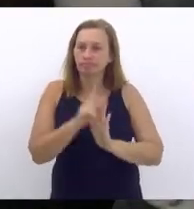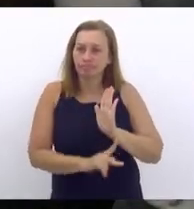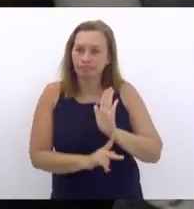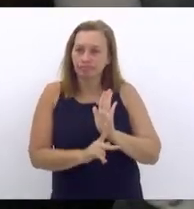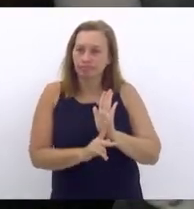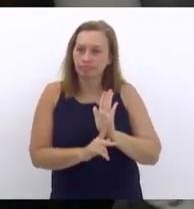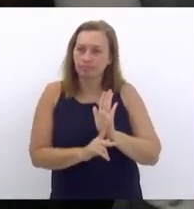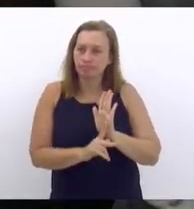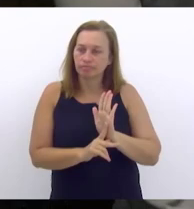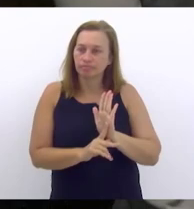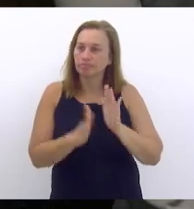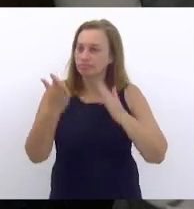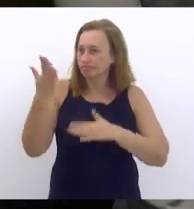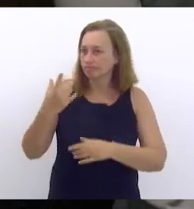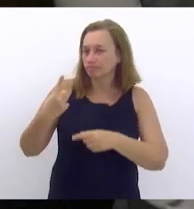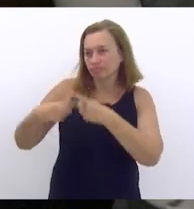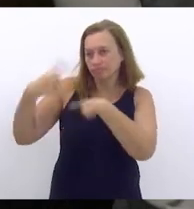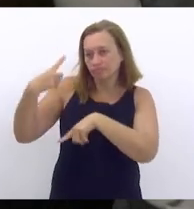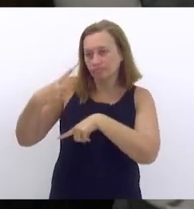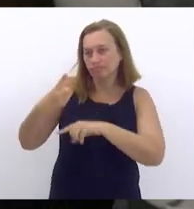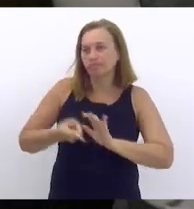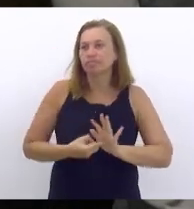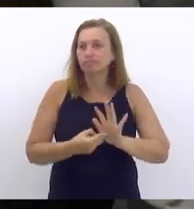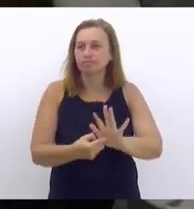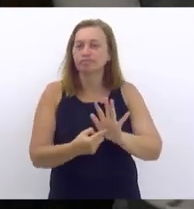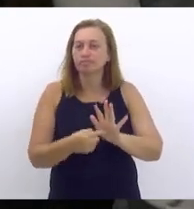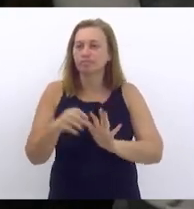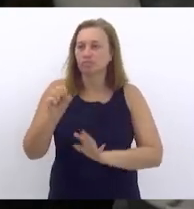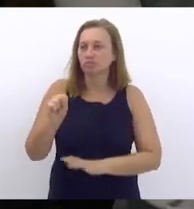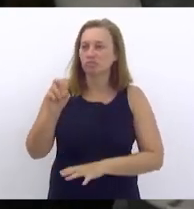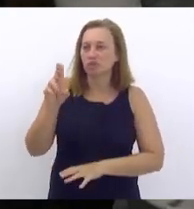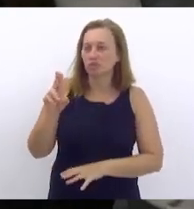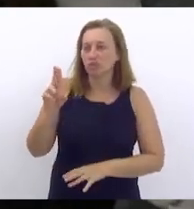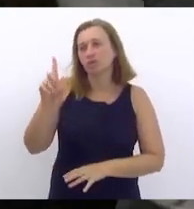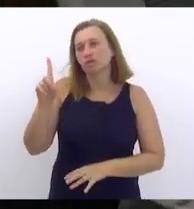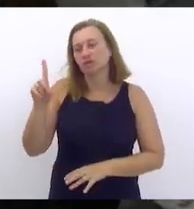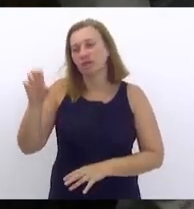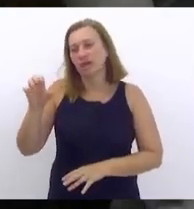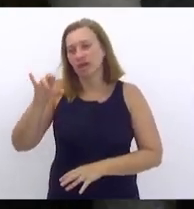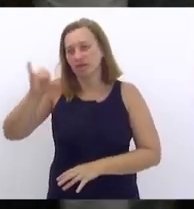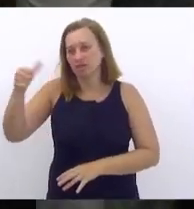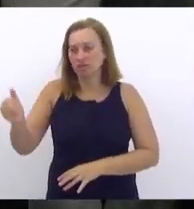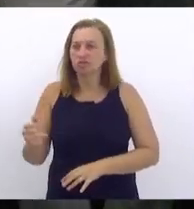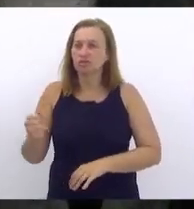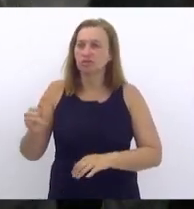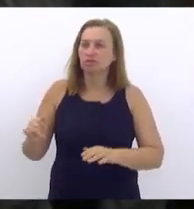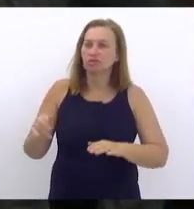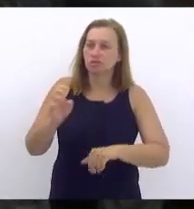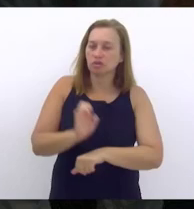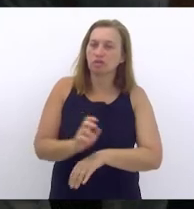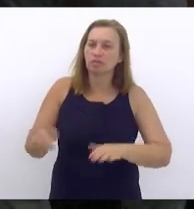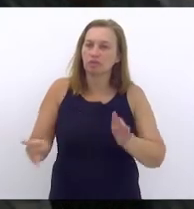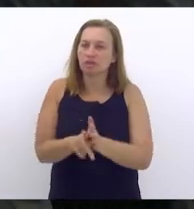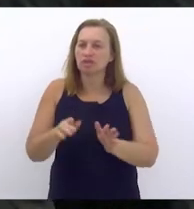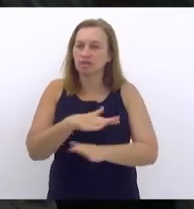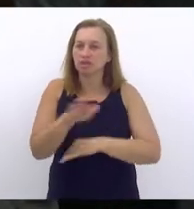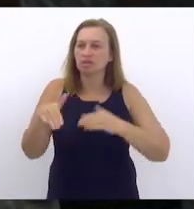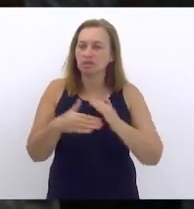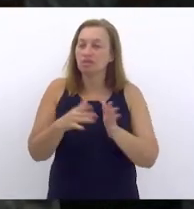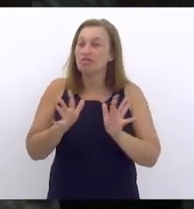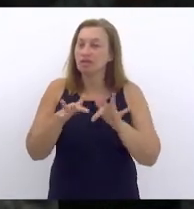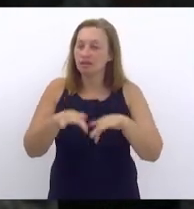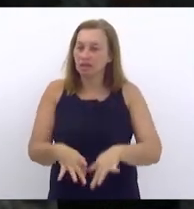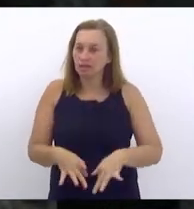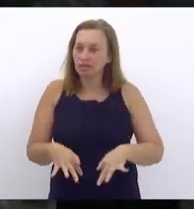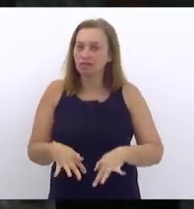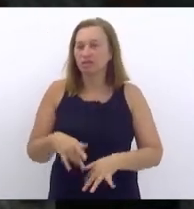foi um sucesso, mostrando que a SUDERGE e o estado é de todos. Finalizando